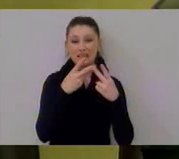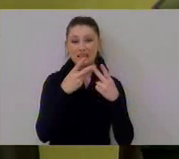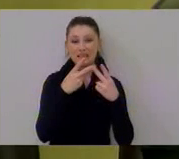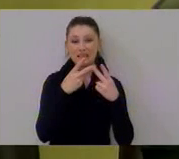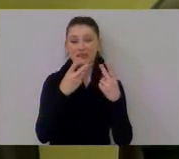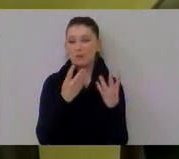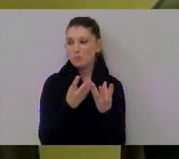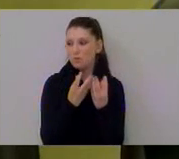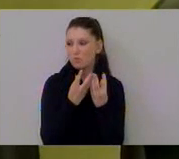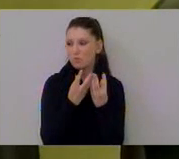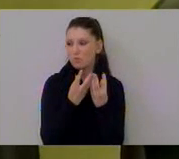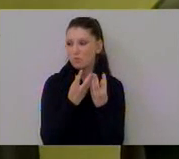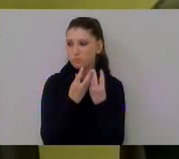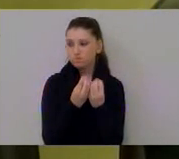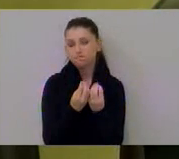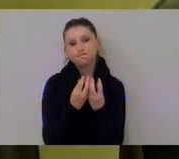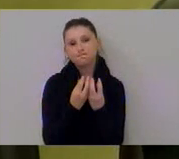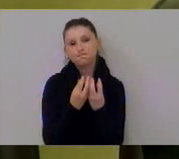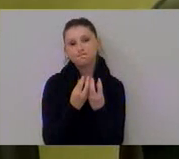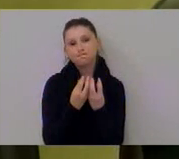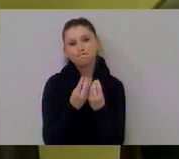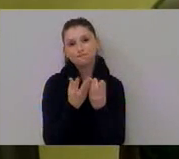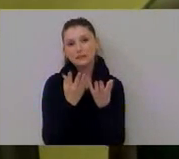eles notificar